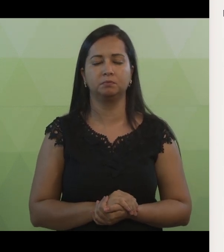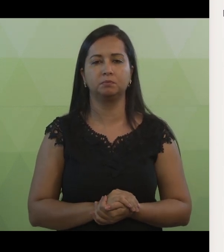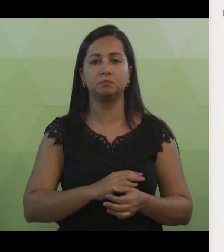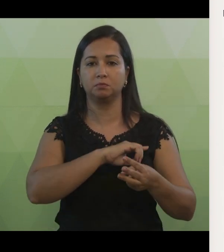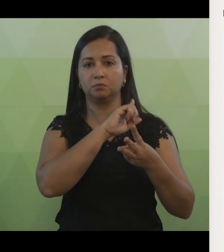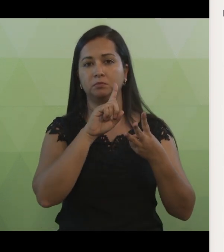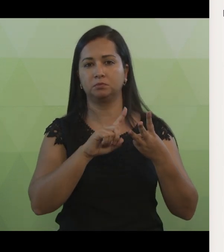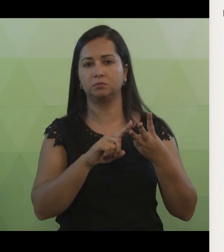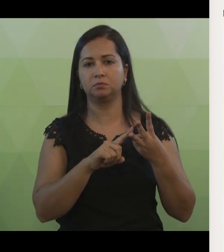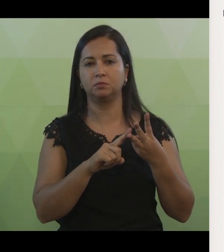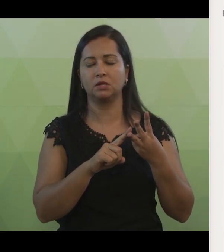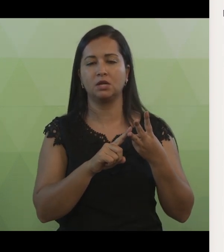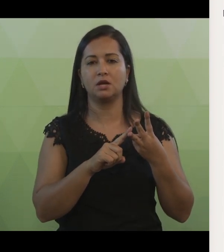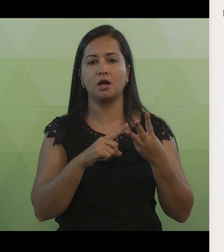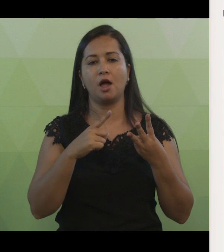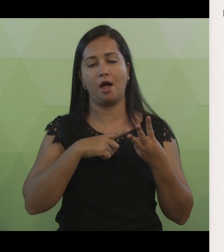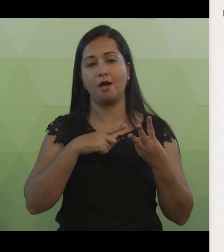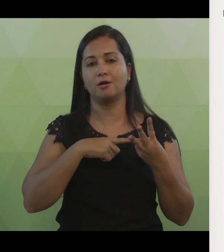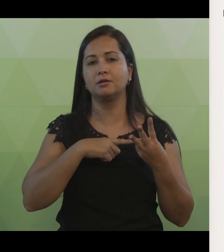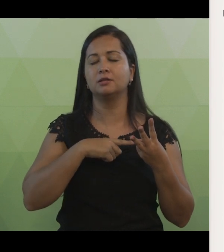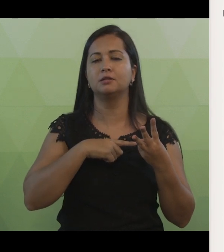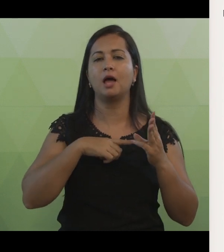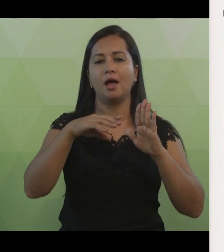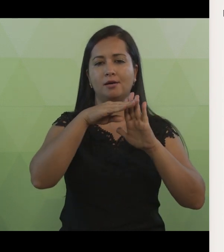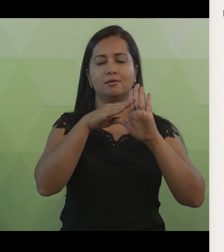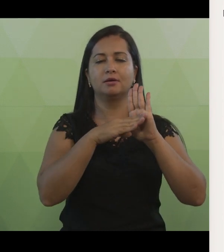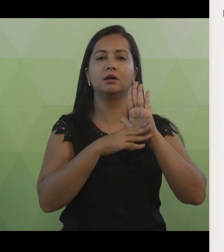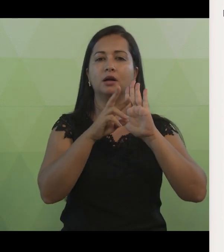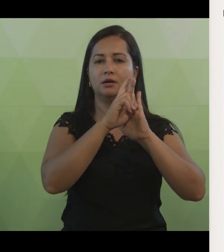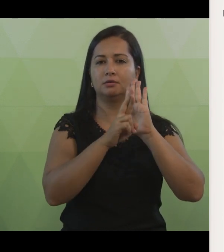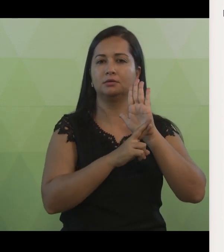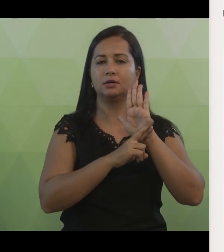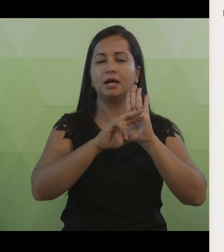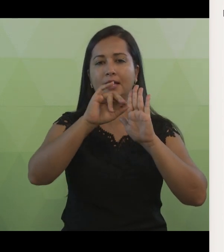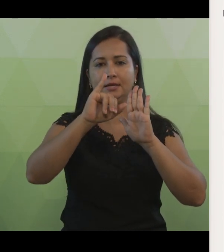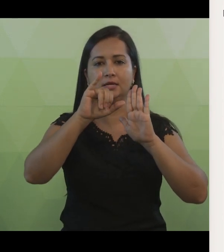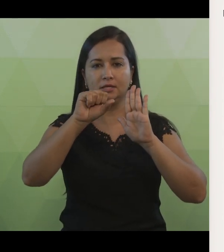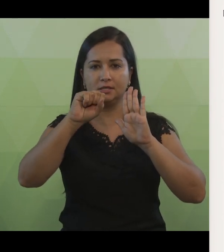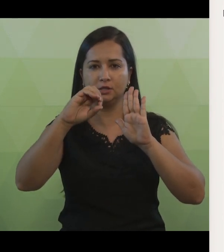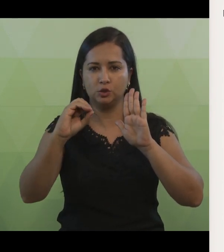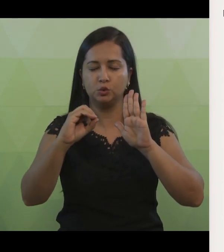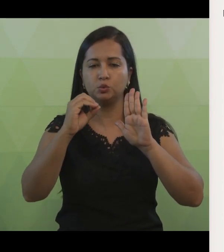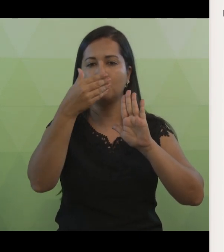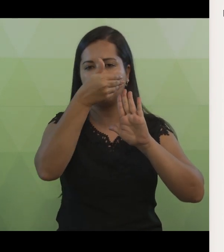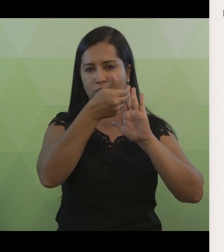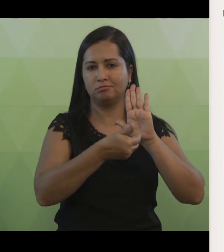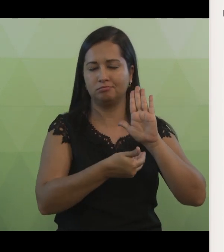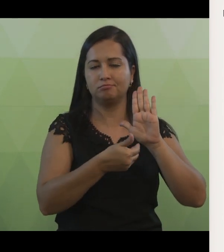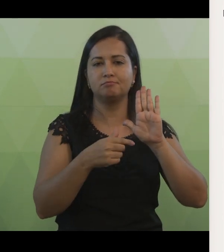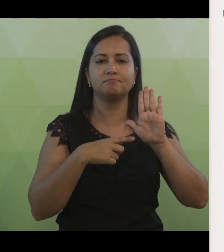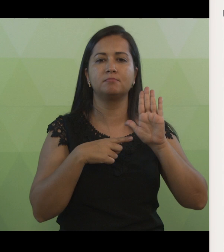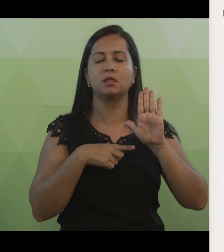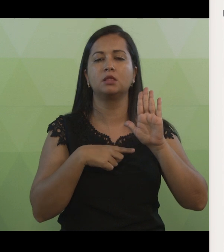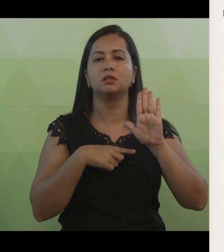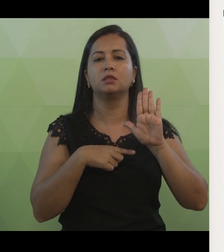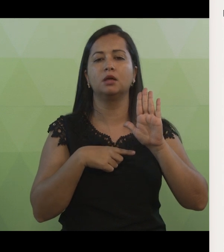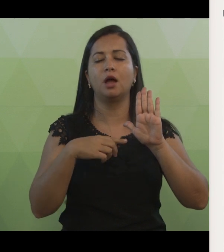No terceiro link, a norma ISO/IEC, o texto, e a